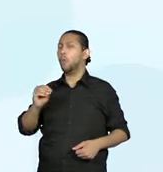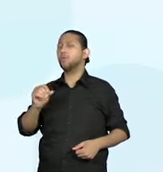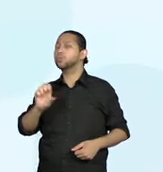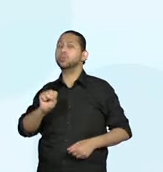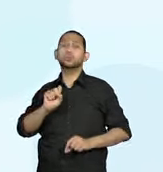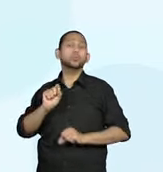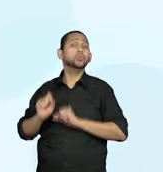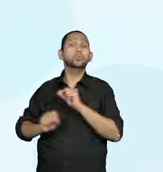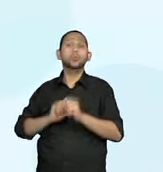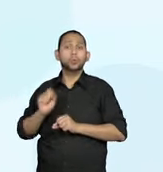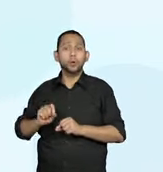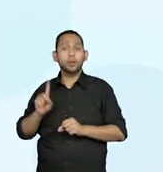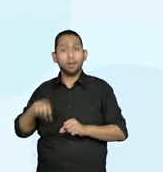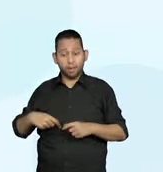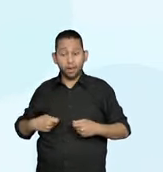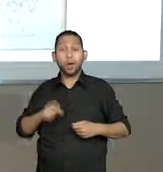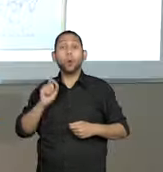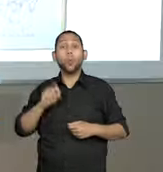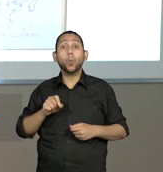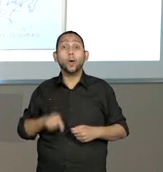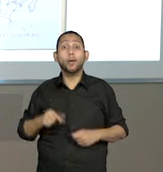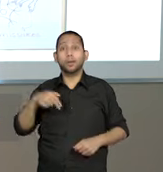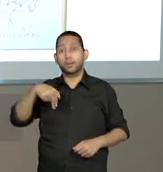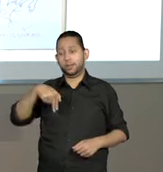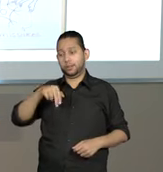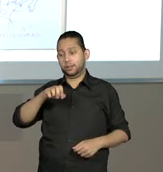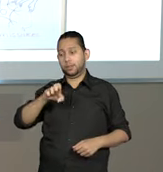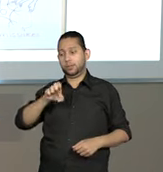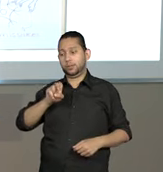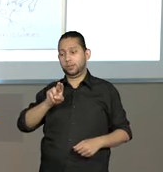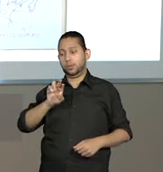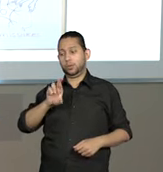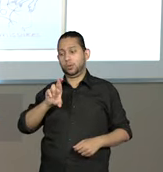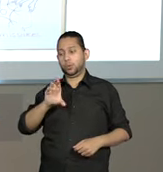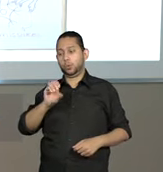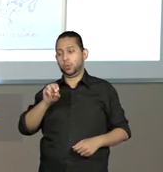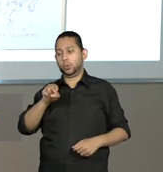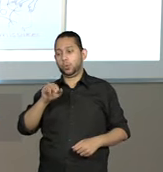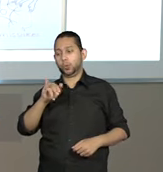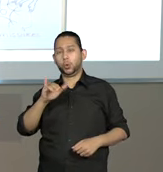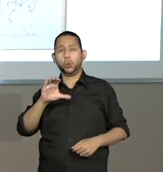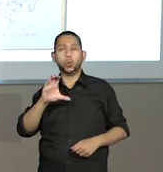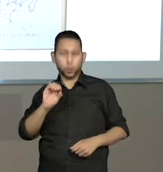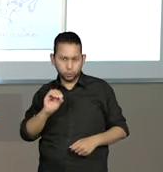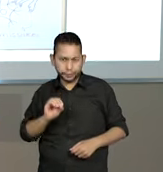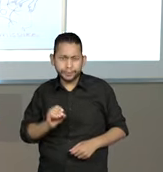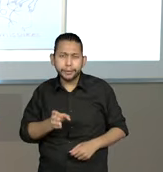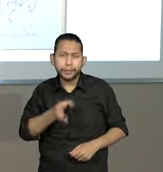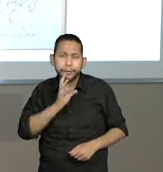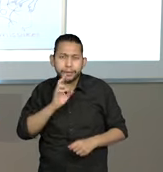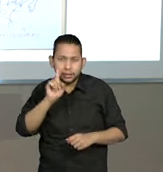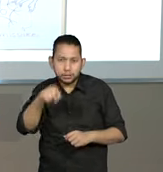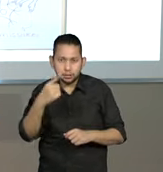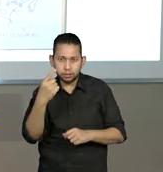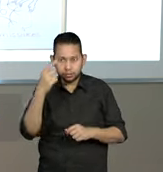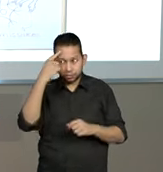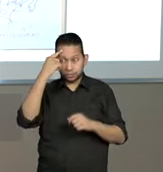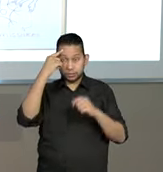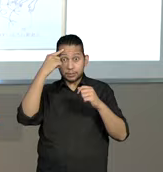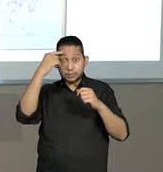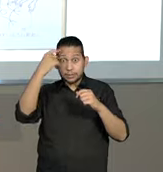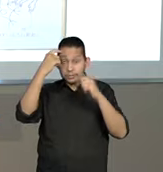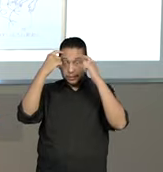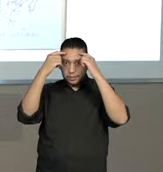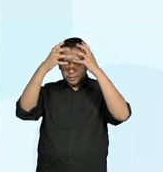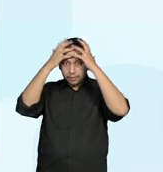série de neurônios. Então, aqui nós temos uma estrutura de um neurônio, tá? Na verdade, tem 3